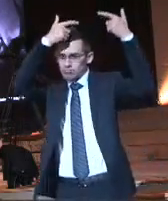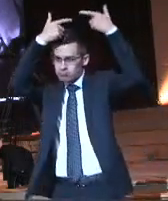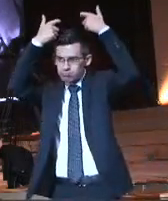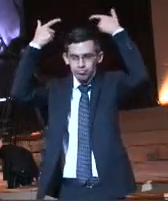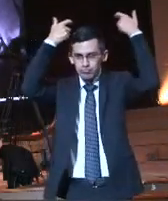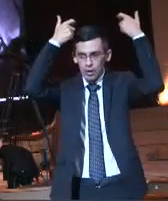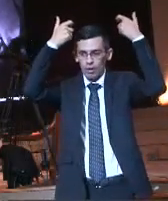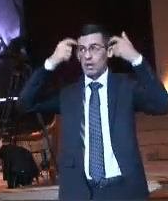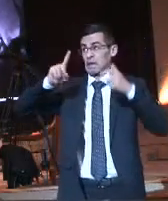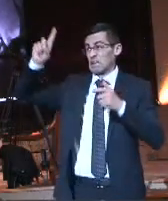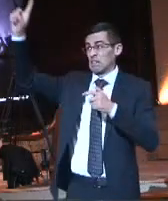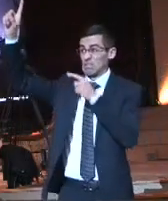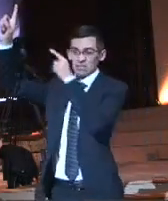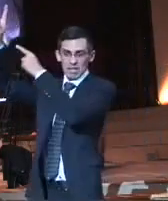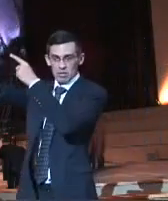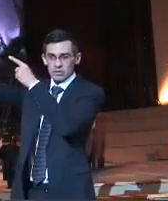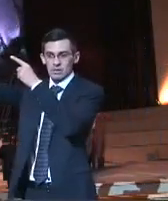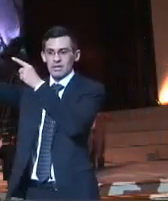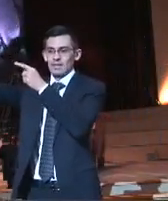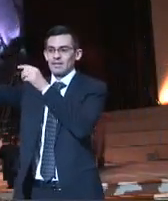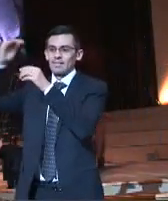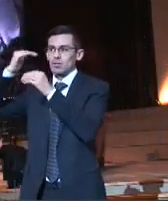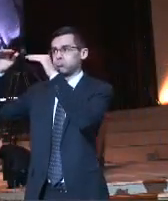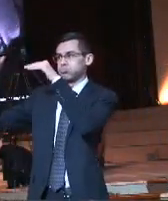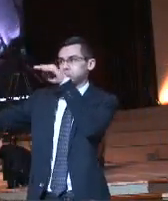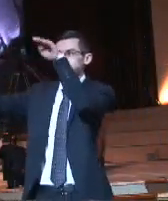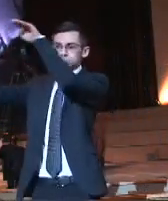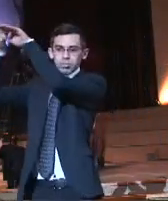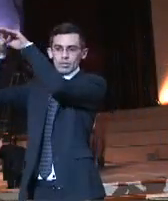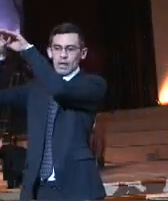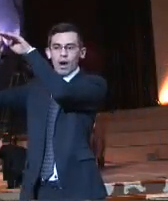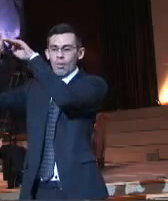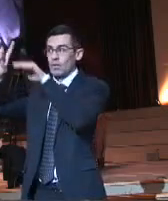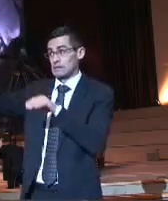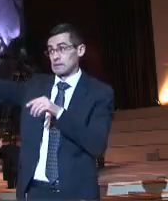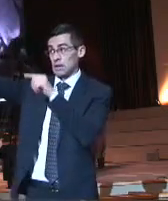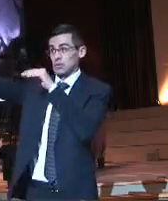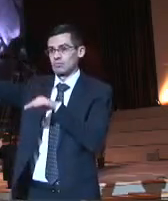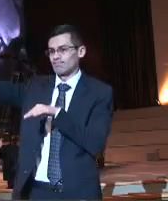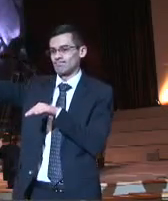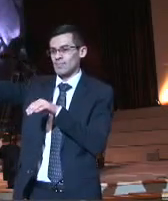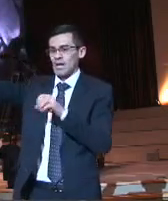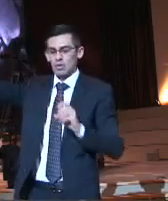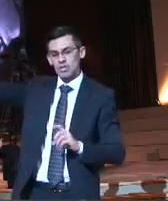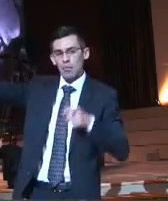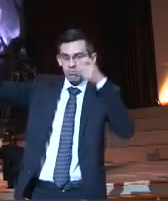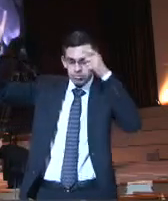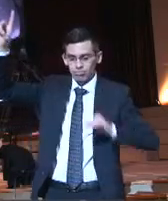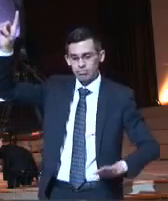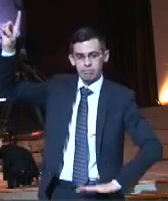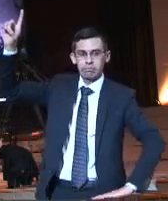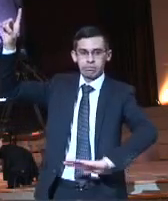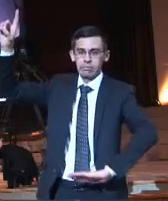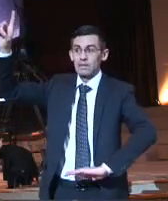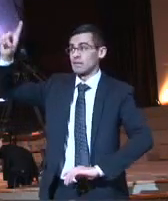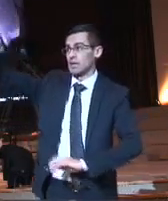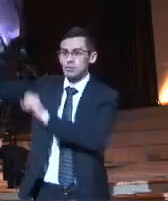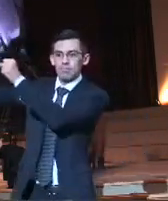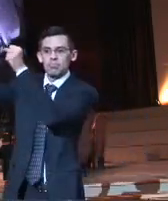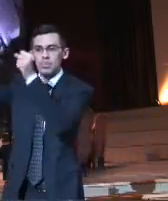entre dois deuses, na mesma plenitude, no mesmo poder. Deus é soberano, Ele é o